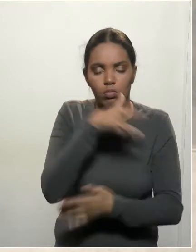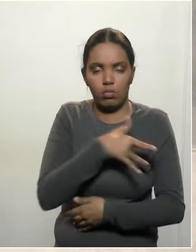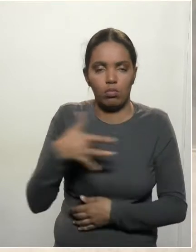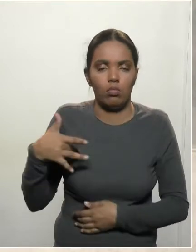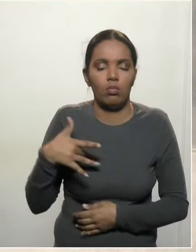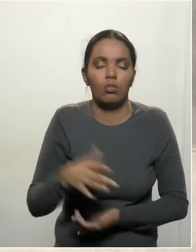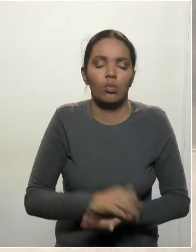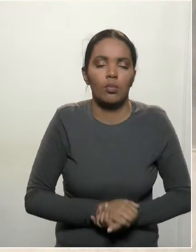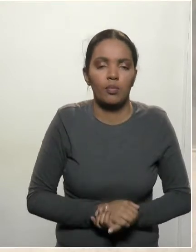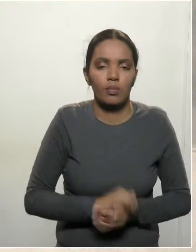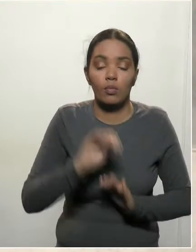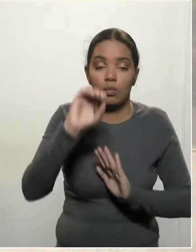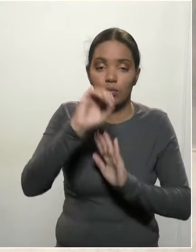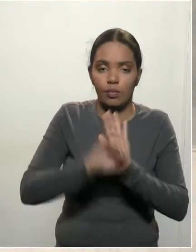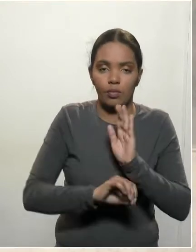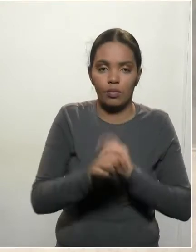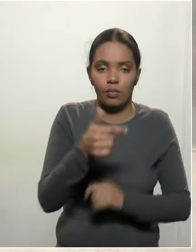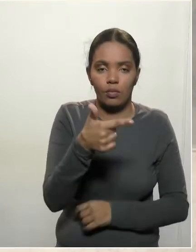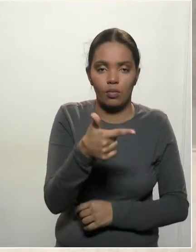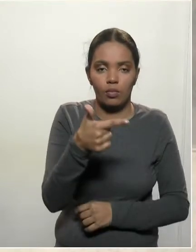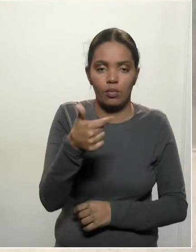número